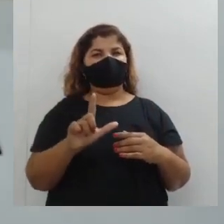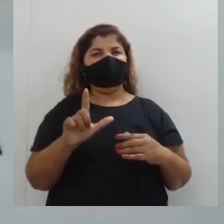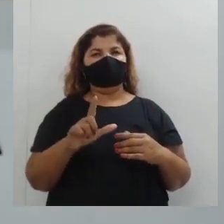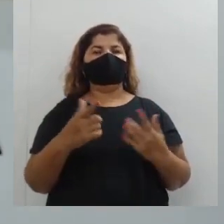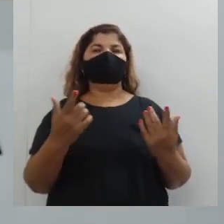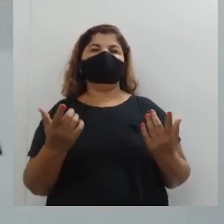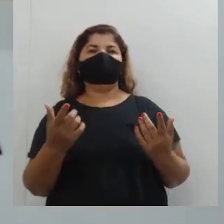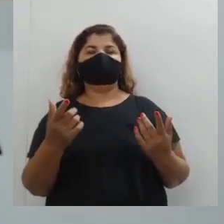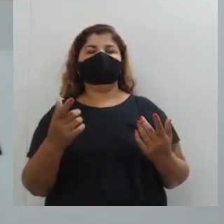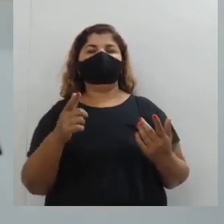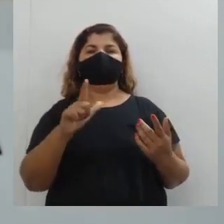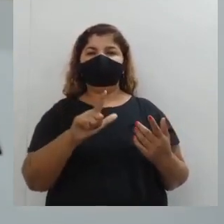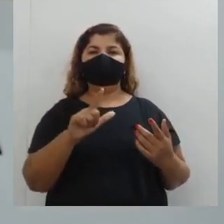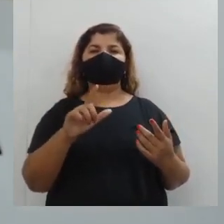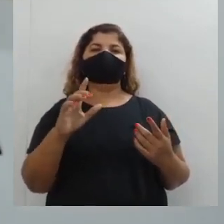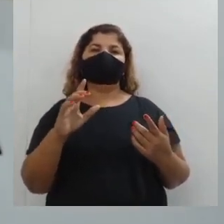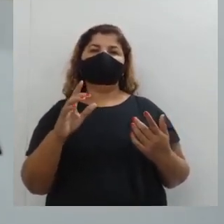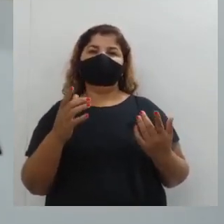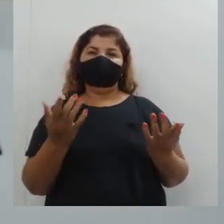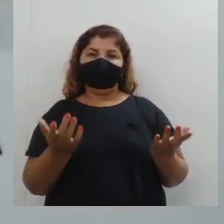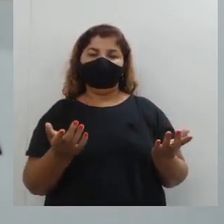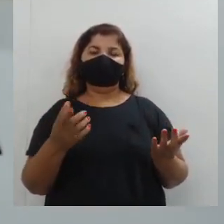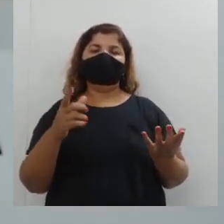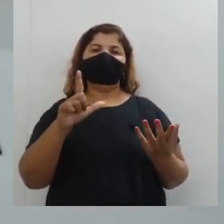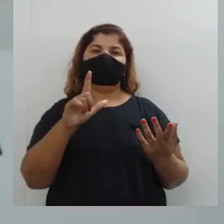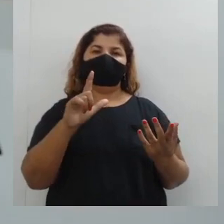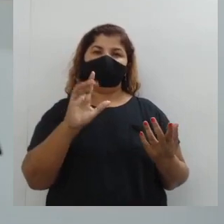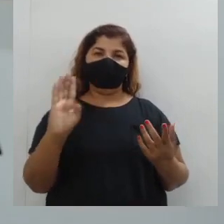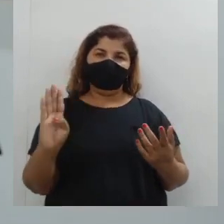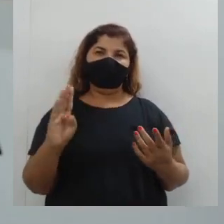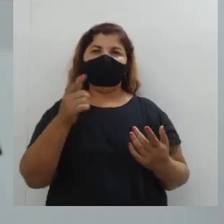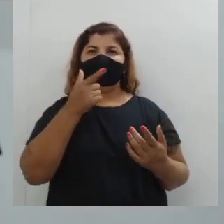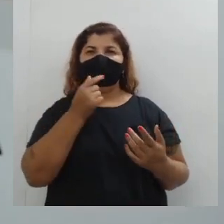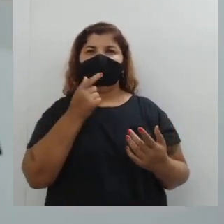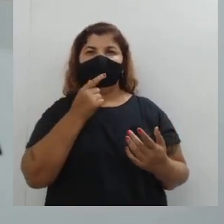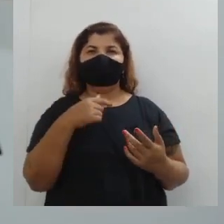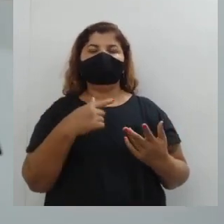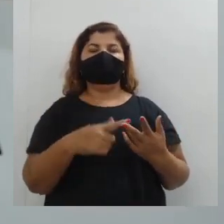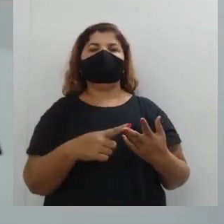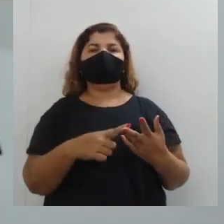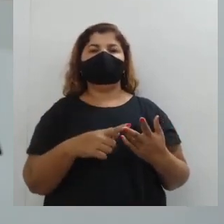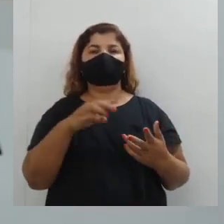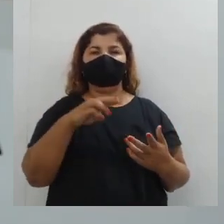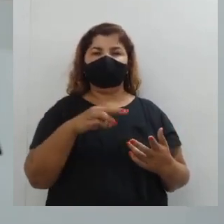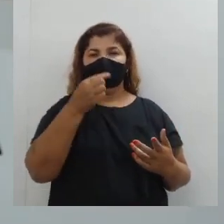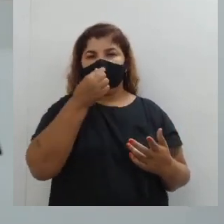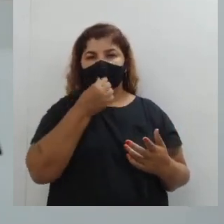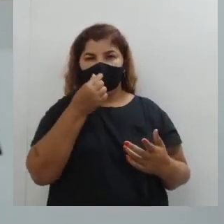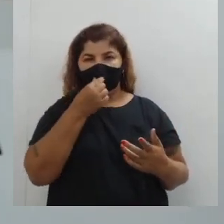polêmicas. Então, Lima Barreto, Monteiro Lobato,